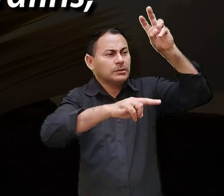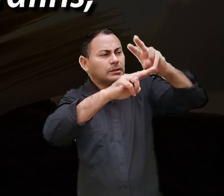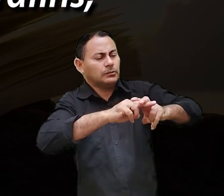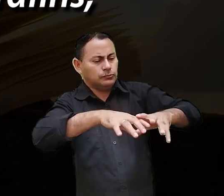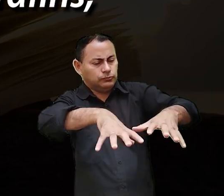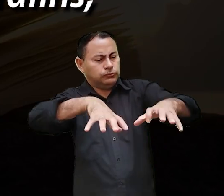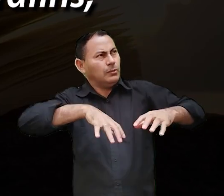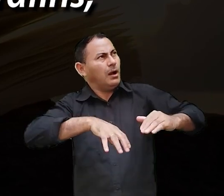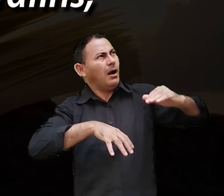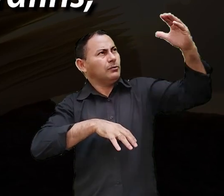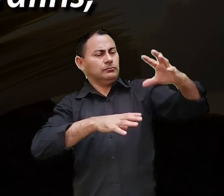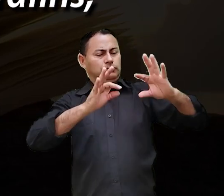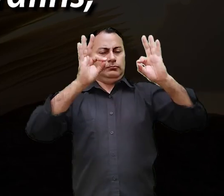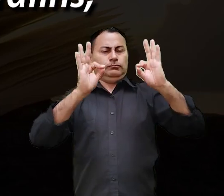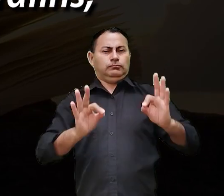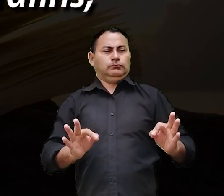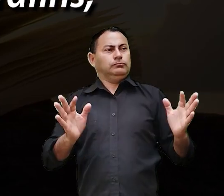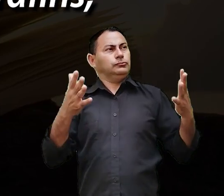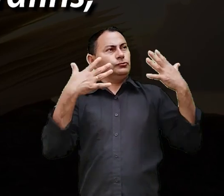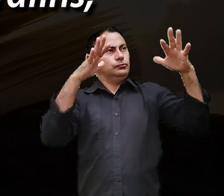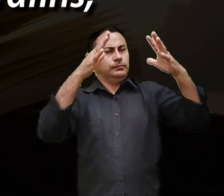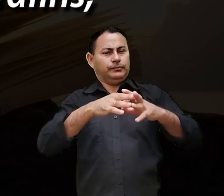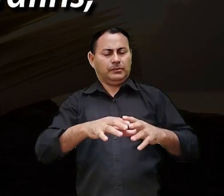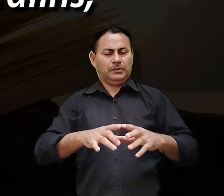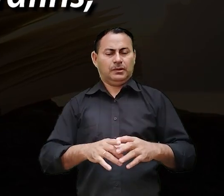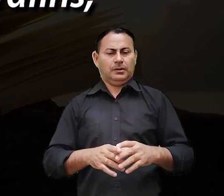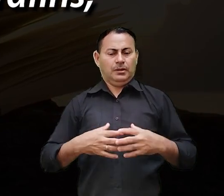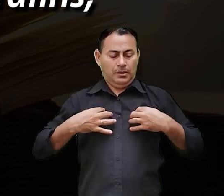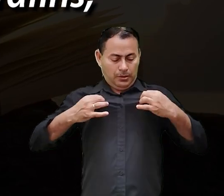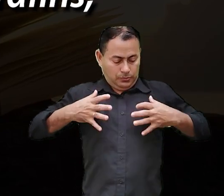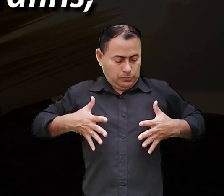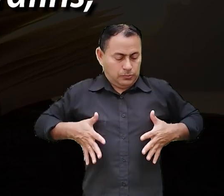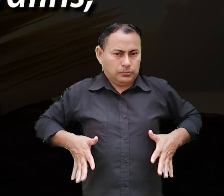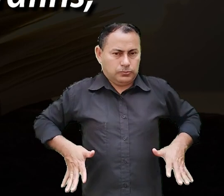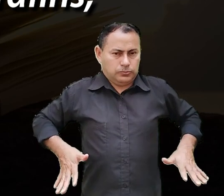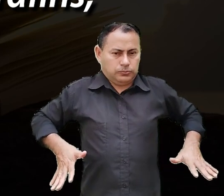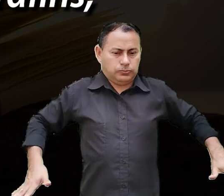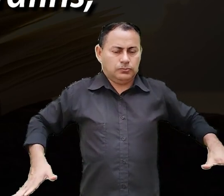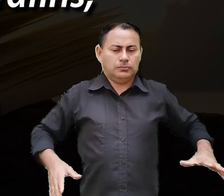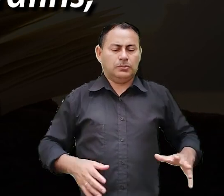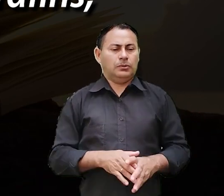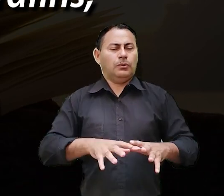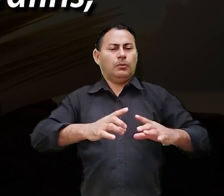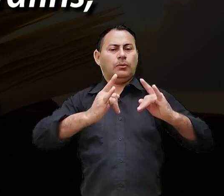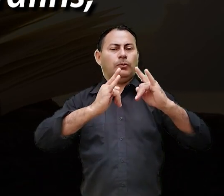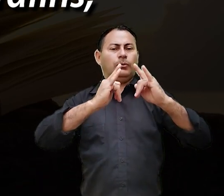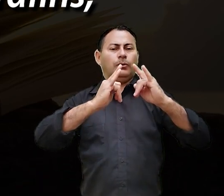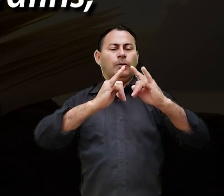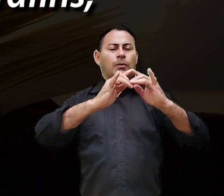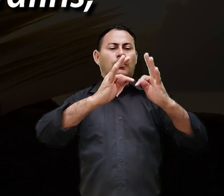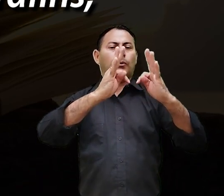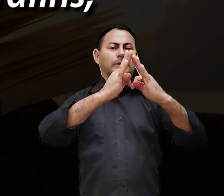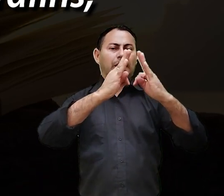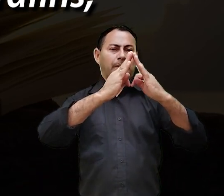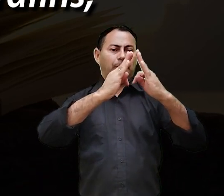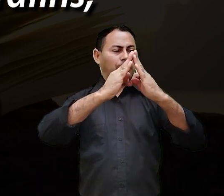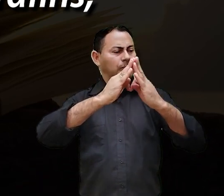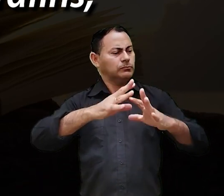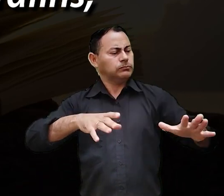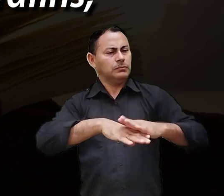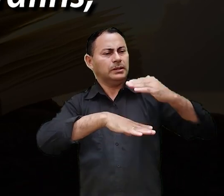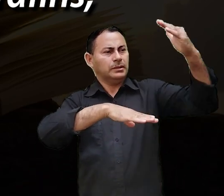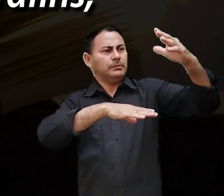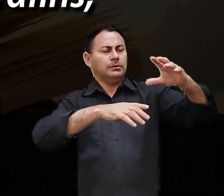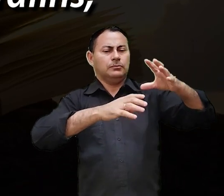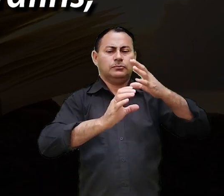alto e todo exaltado e a aba de sua veste enchia o templo acima dele